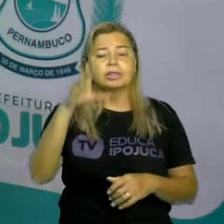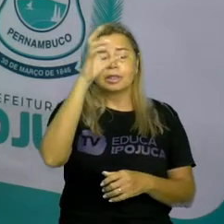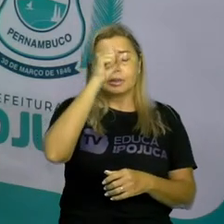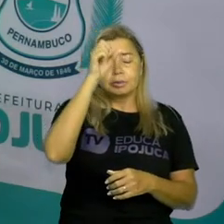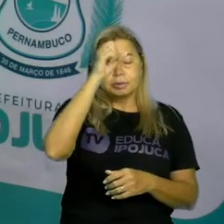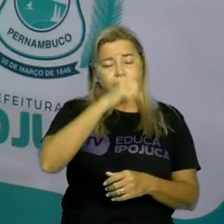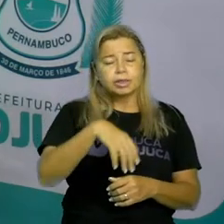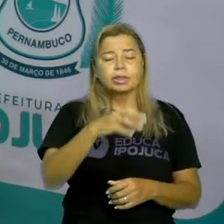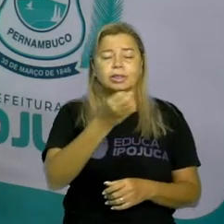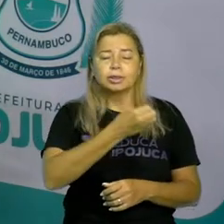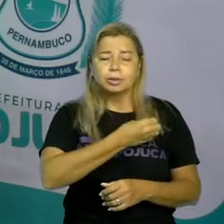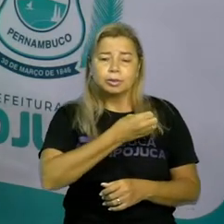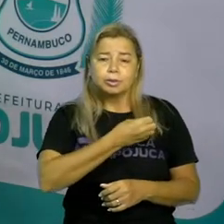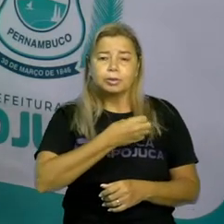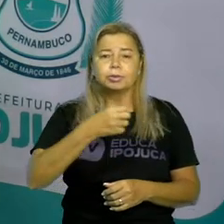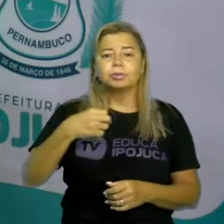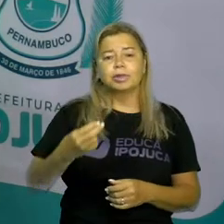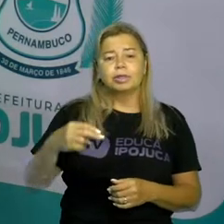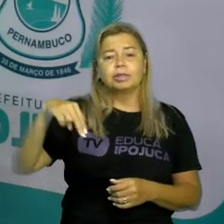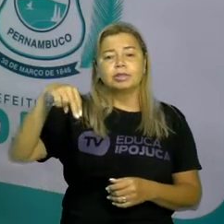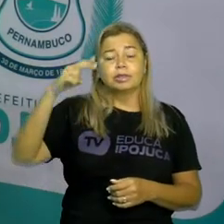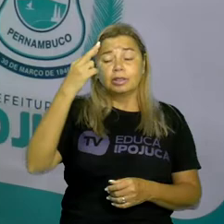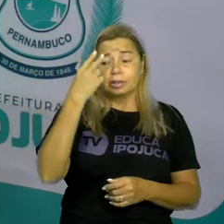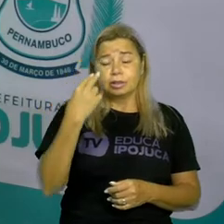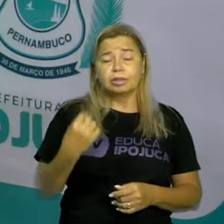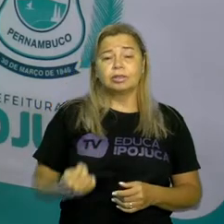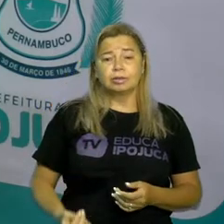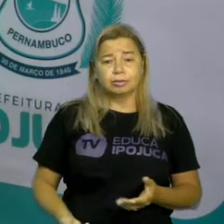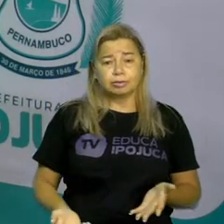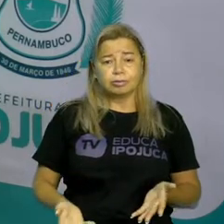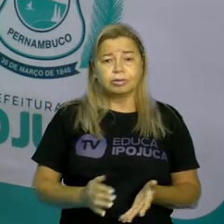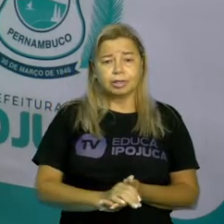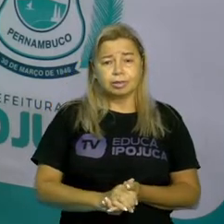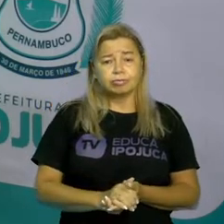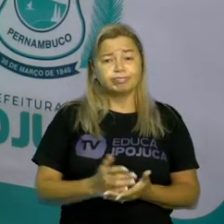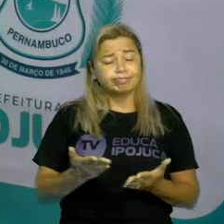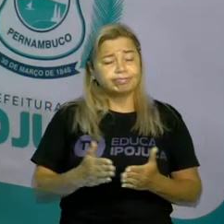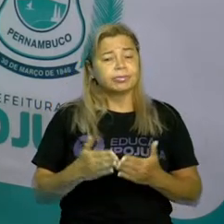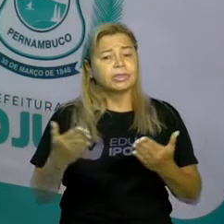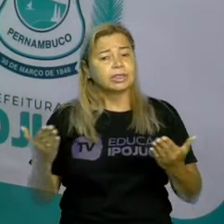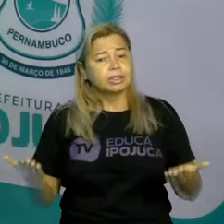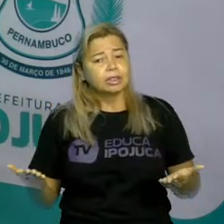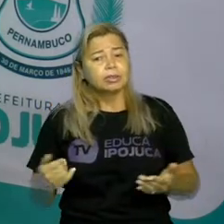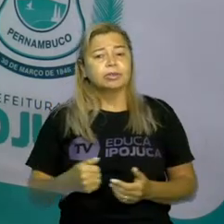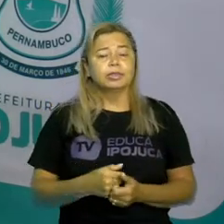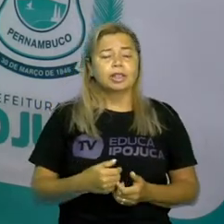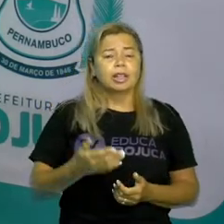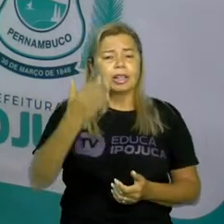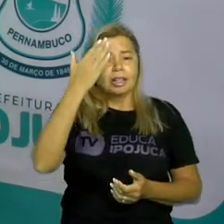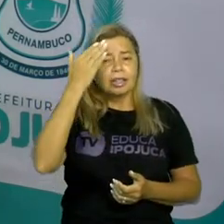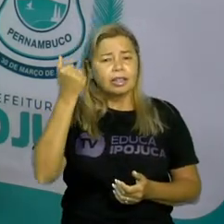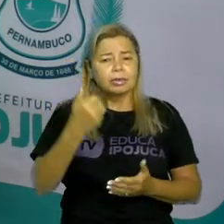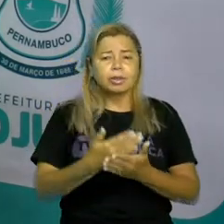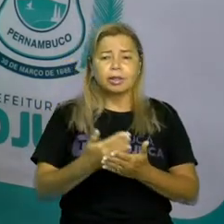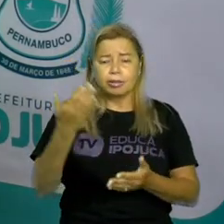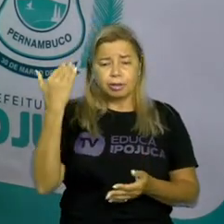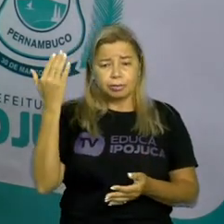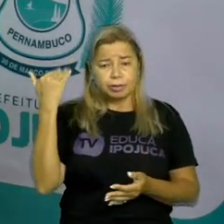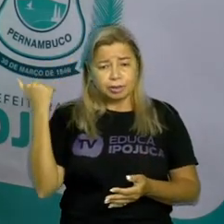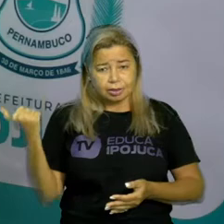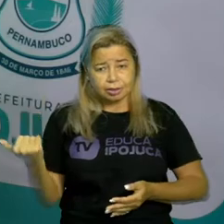é o número natural que foi a aula passada que tia deu aí fica difícil entender o que é o número inteiro e o que é um número racional